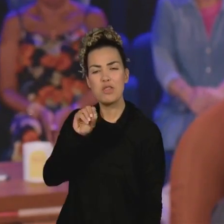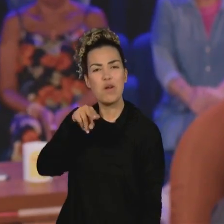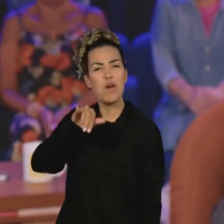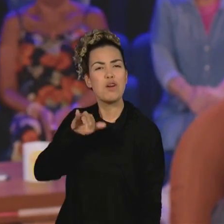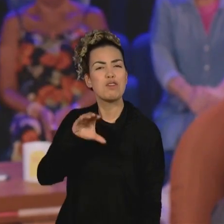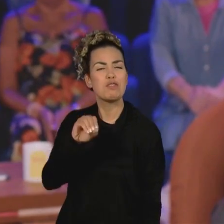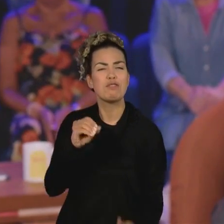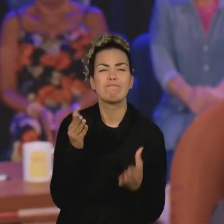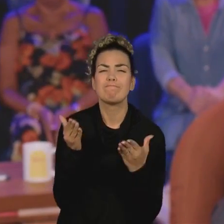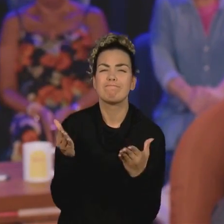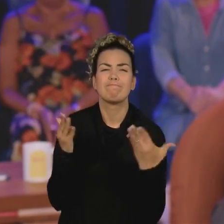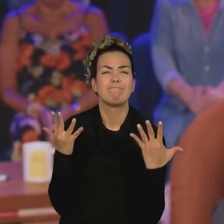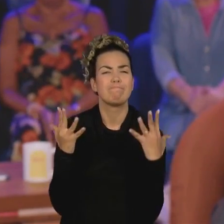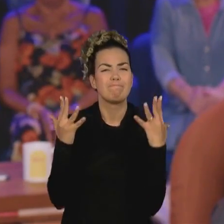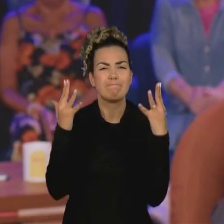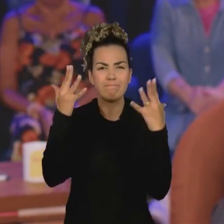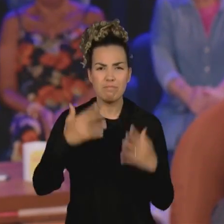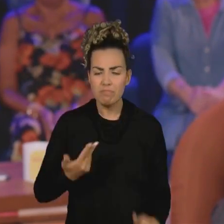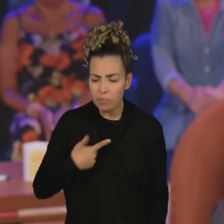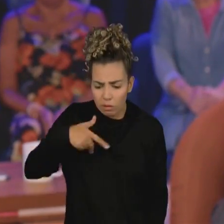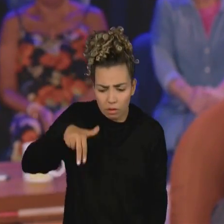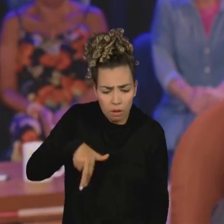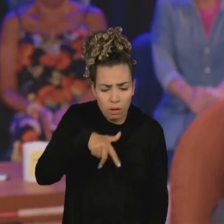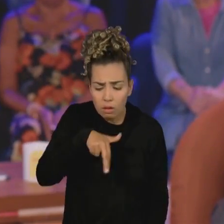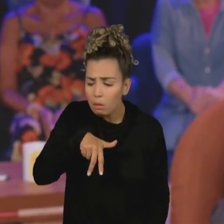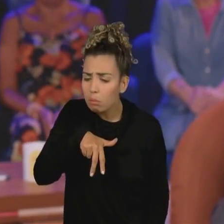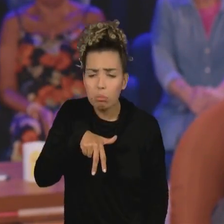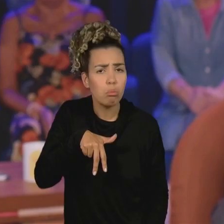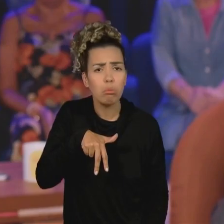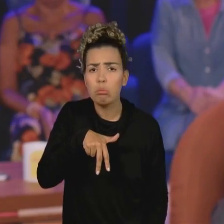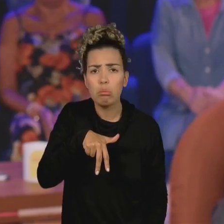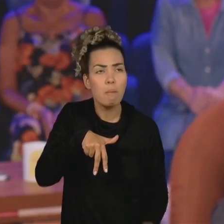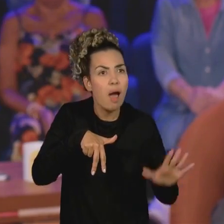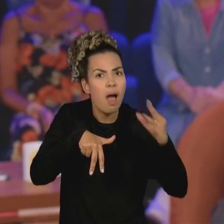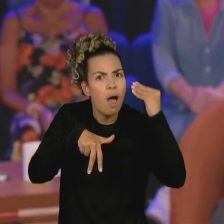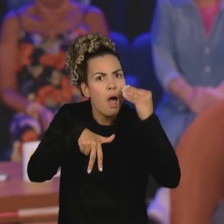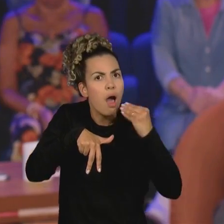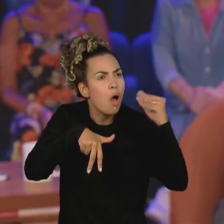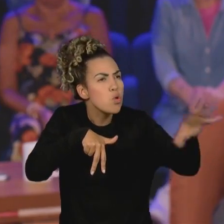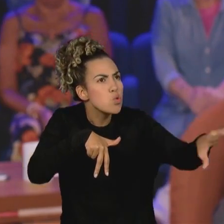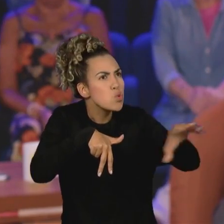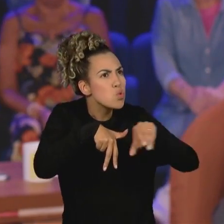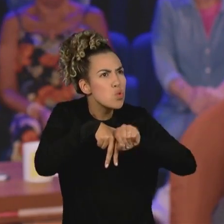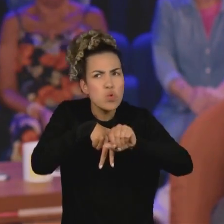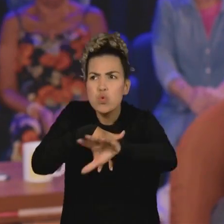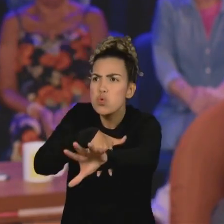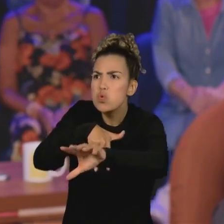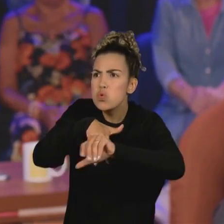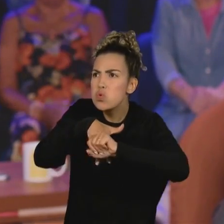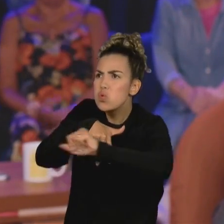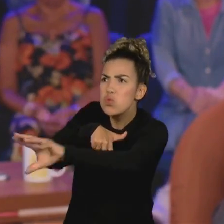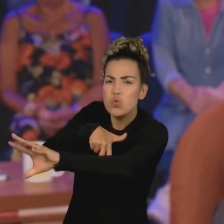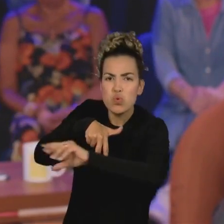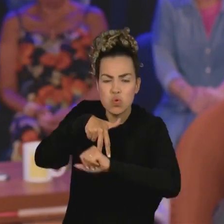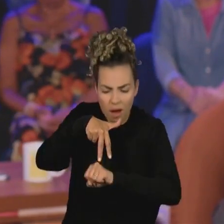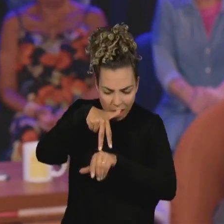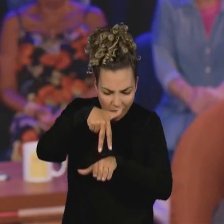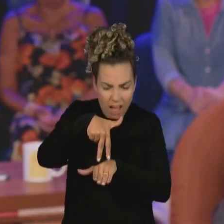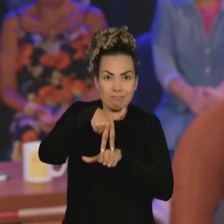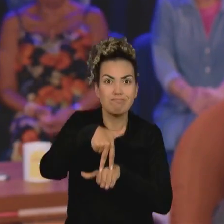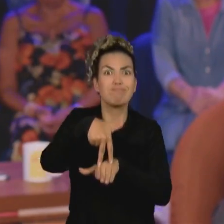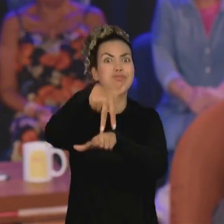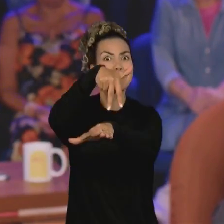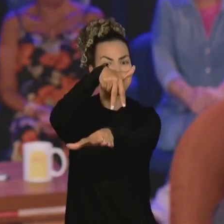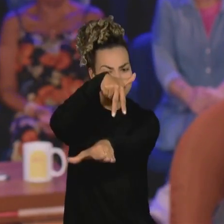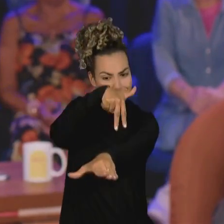caminhar. O Arena de hoje recebe um caminhante grande, potente e de alma leve. Ele é